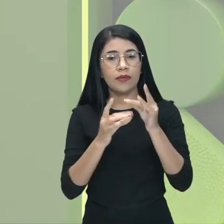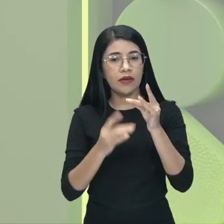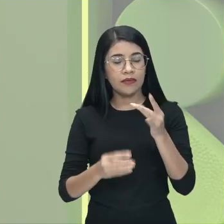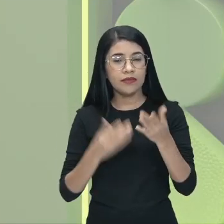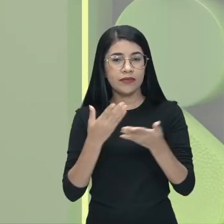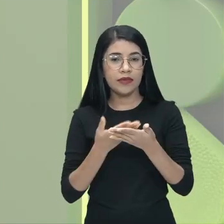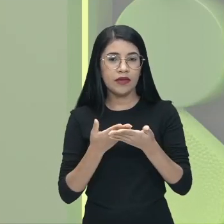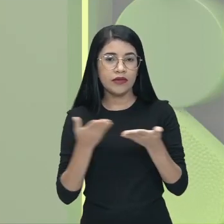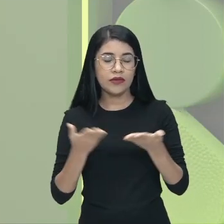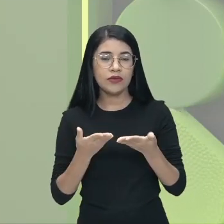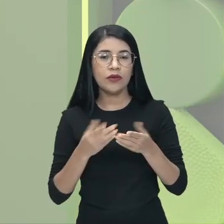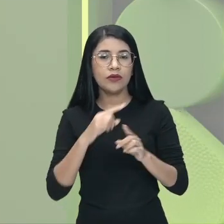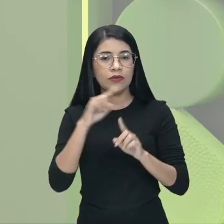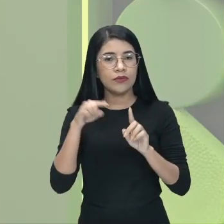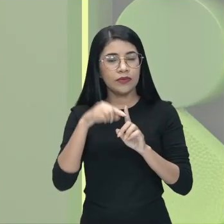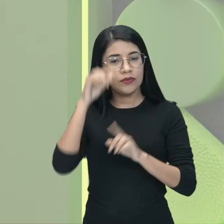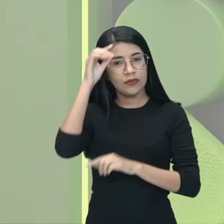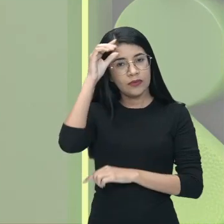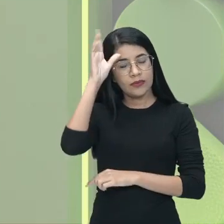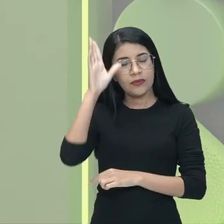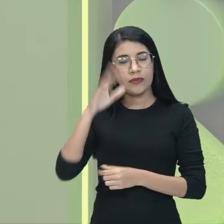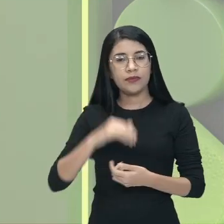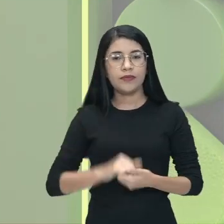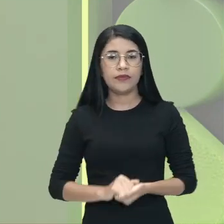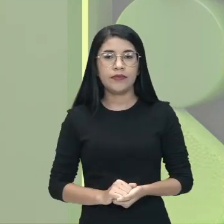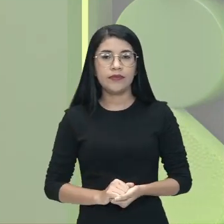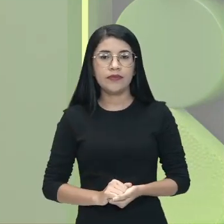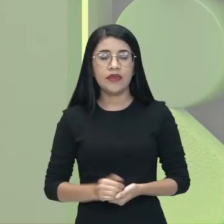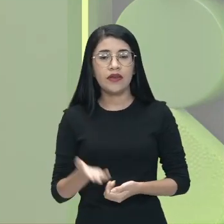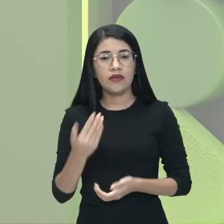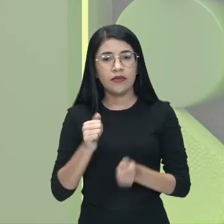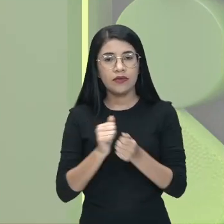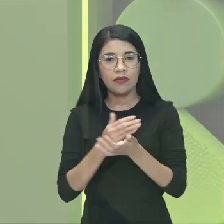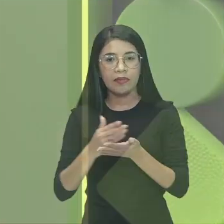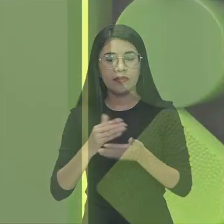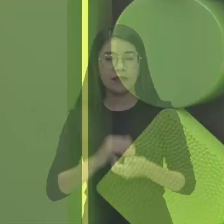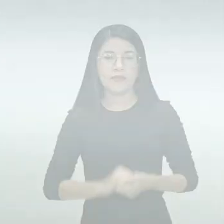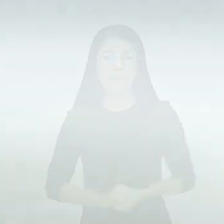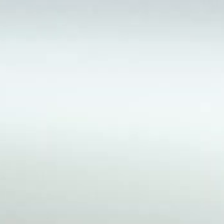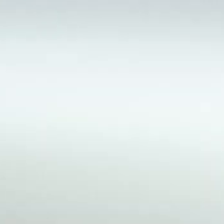detalhamento e o objeto de conhecimento da nossa aula. Então, vamos a ela.